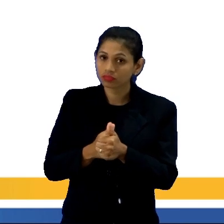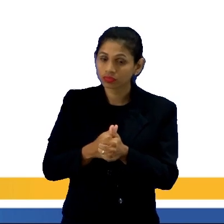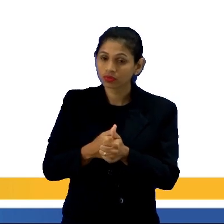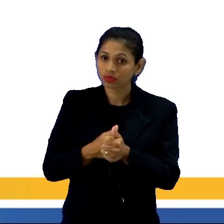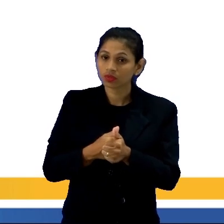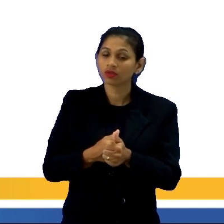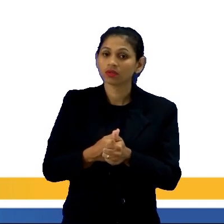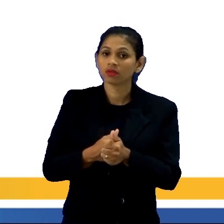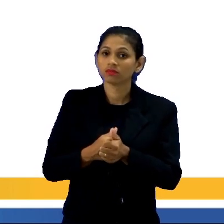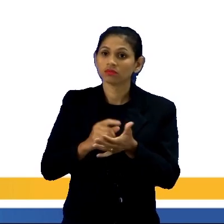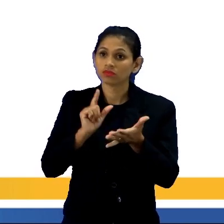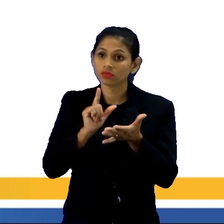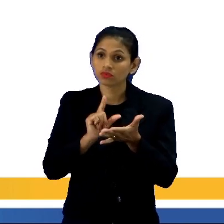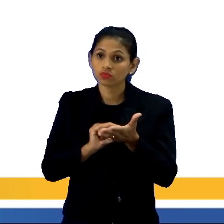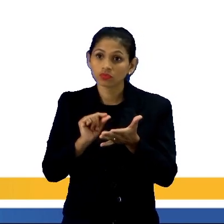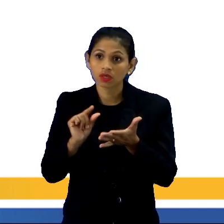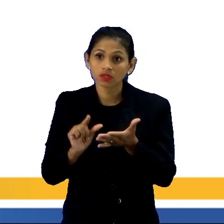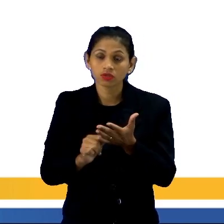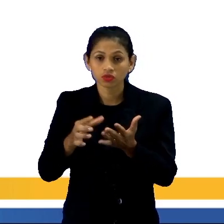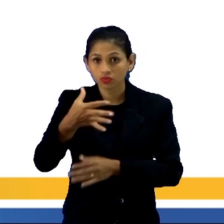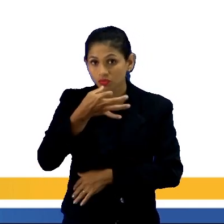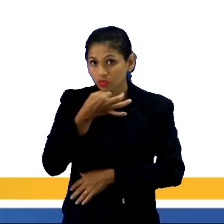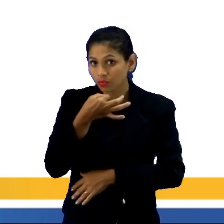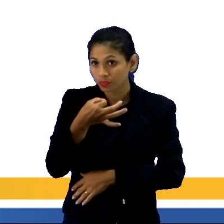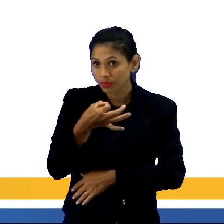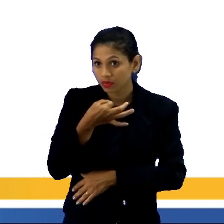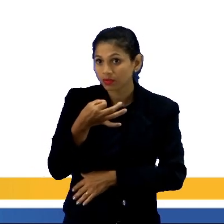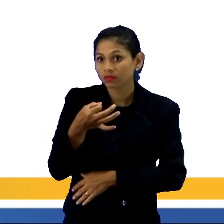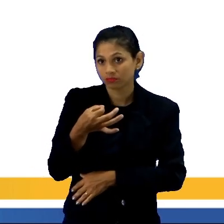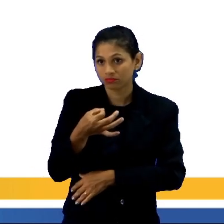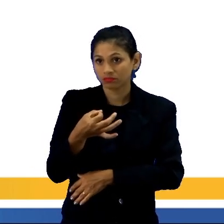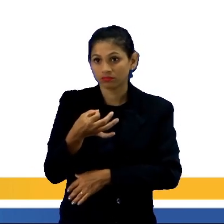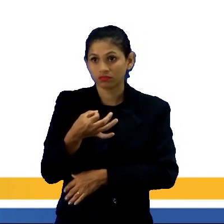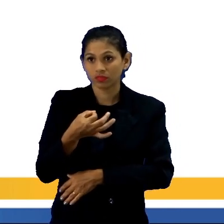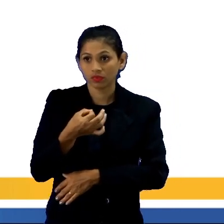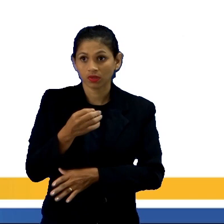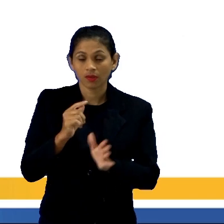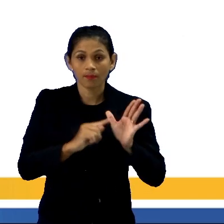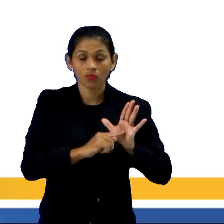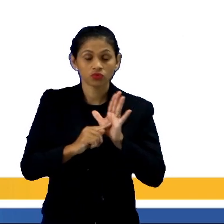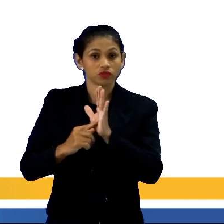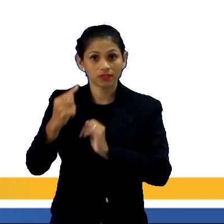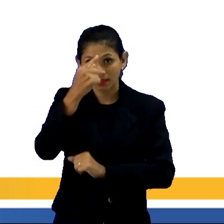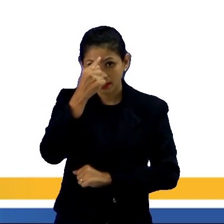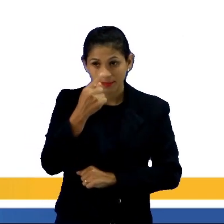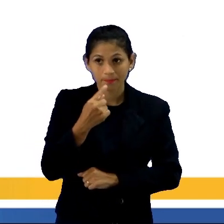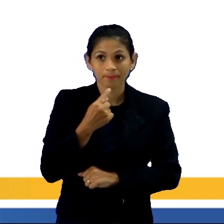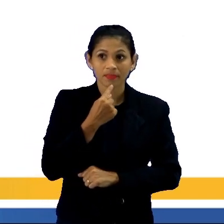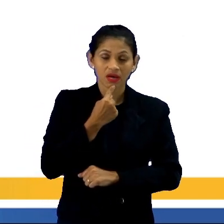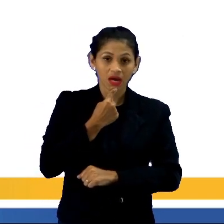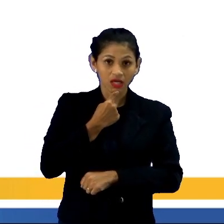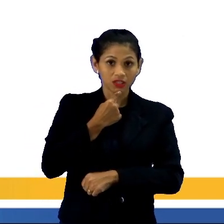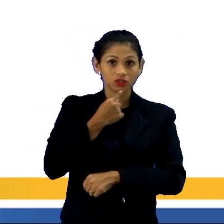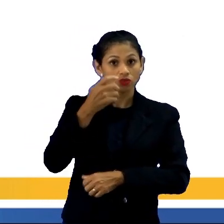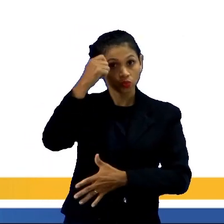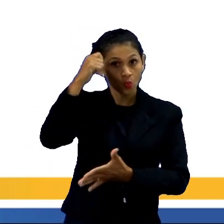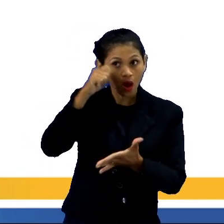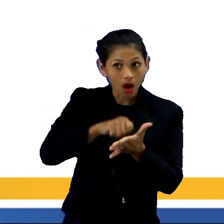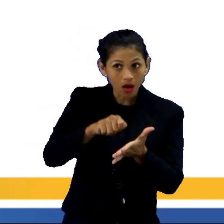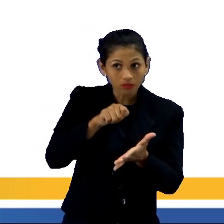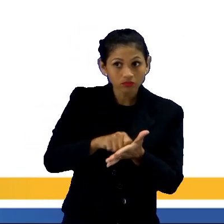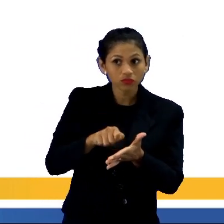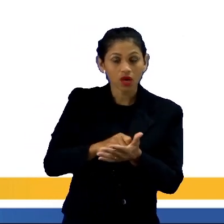do Jairo Pitolé Santana. Aí ao lado tá mostrando a imagem de quem escreveu esse texto, né? A imagem do Jairo. Ele é